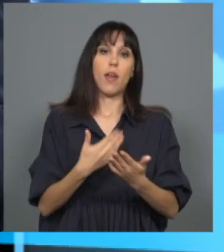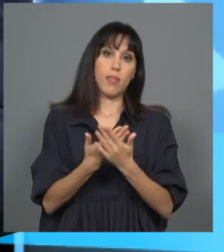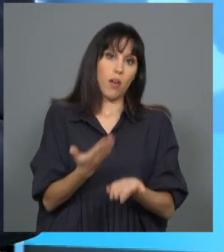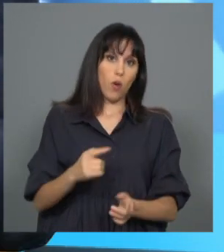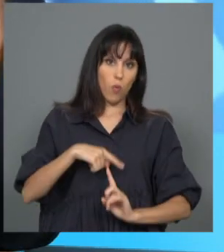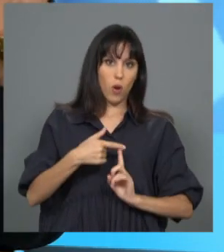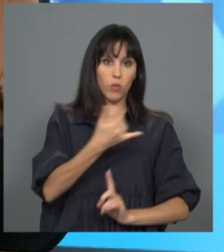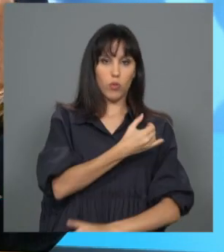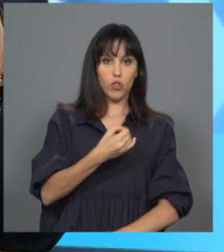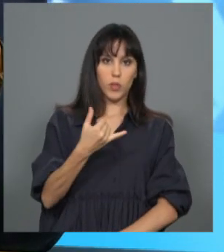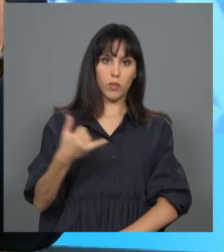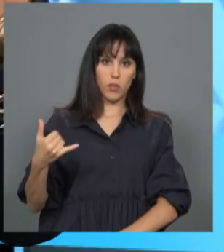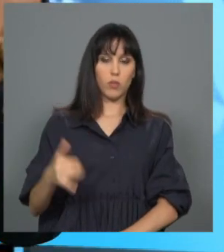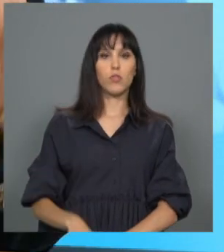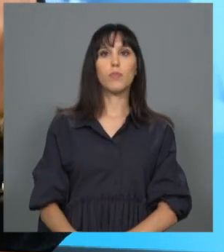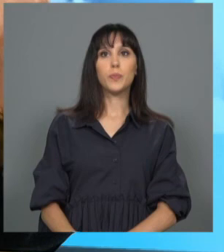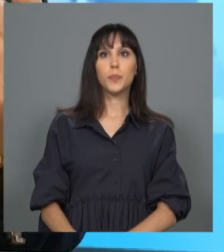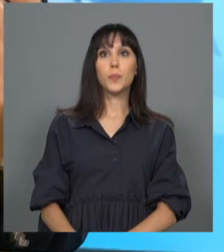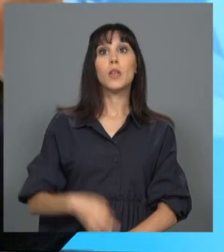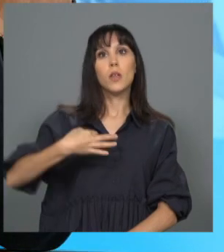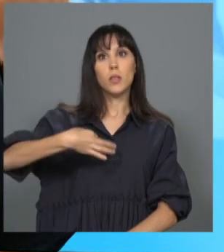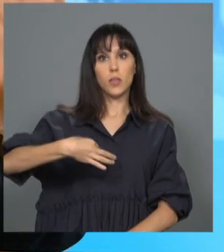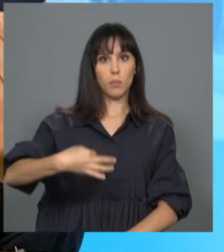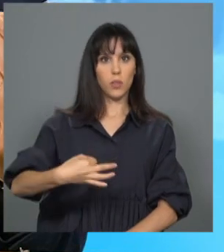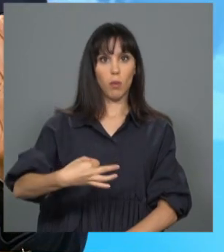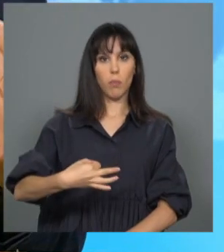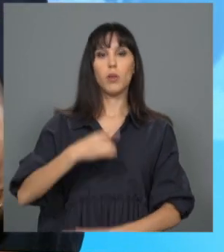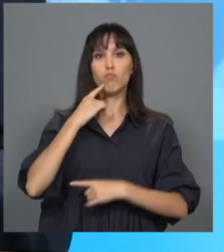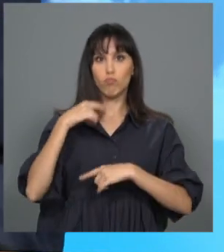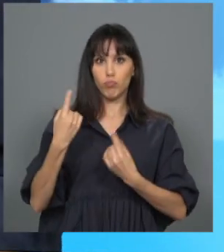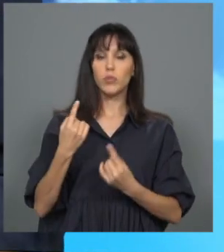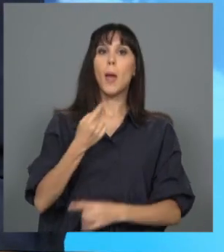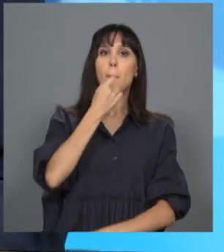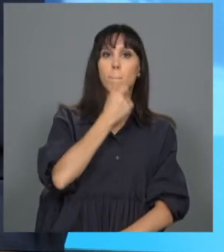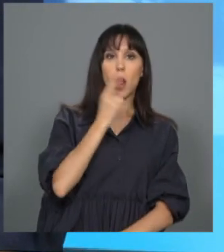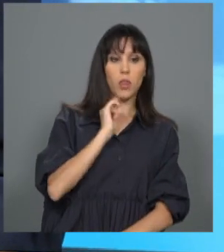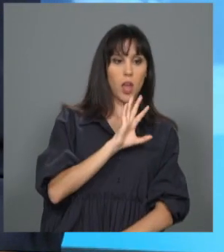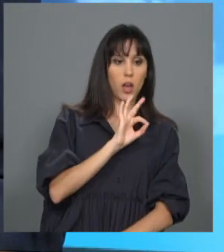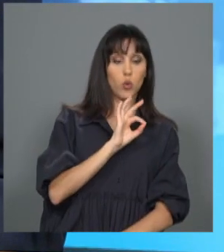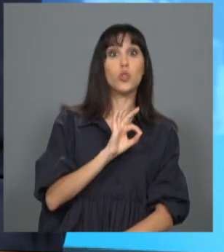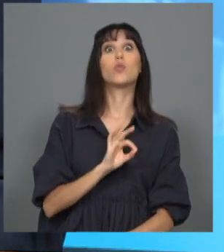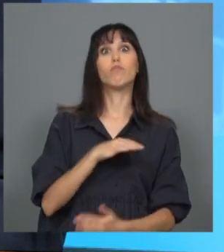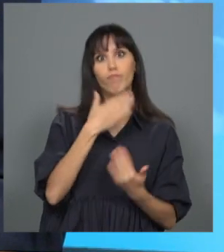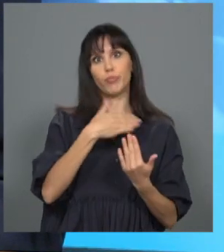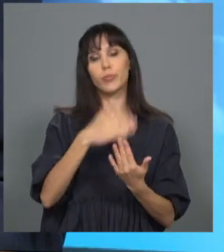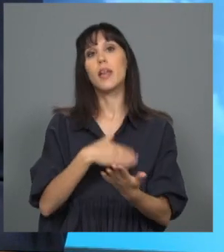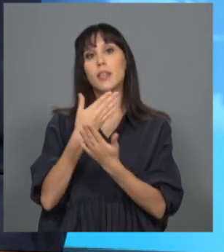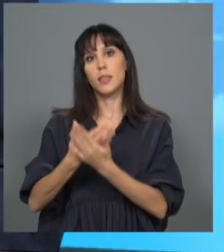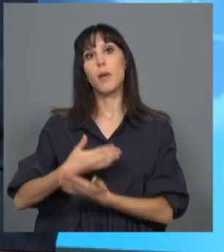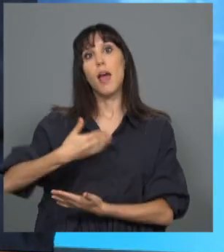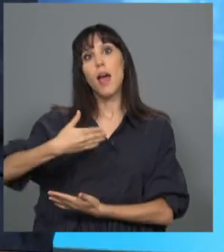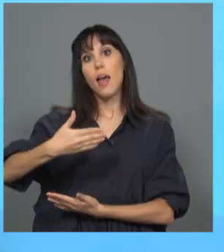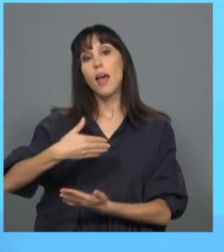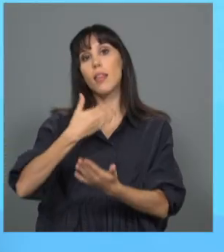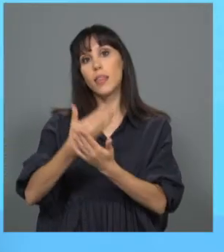ano, que vem sendo representada desde o 14 de maio até ao dia 2 de outubro.